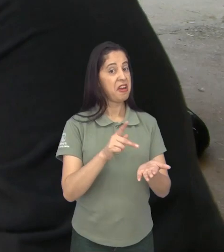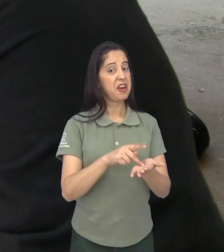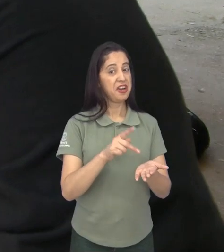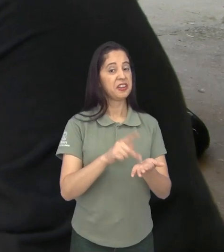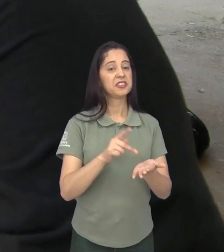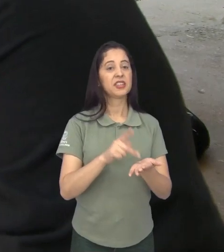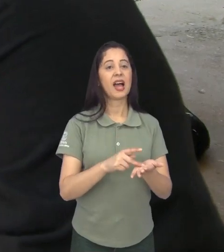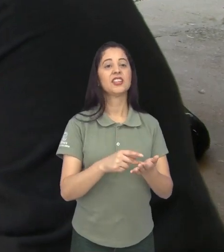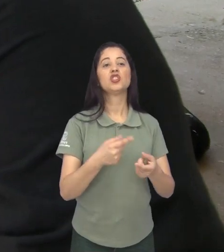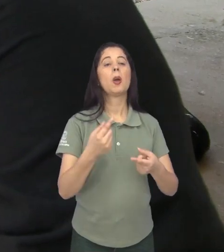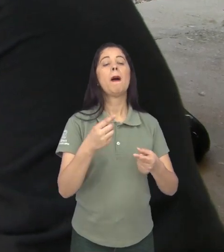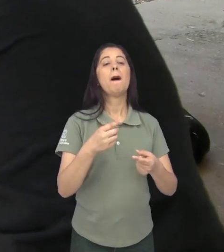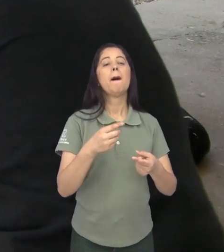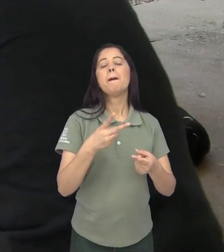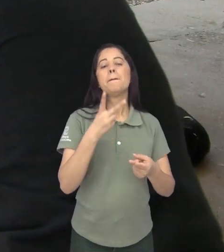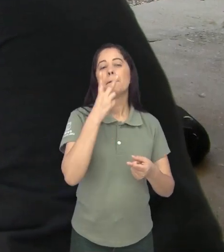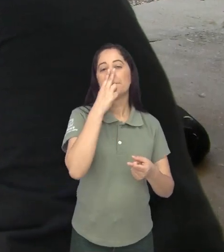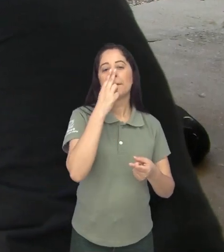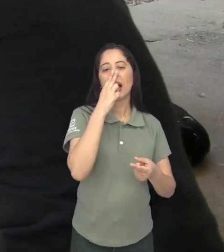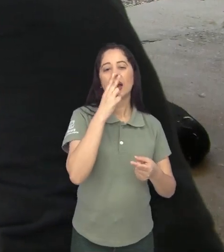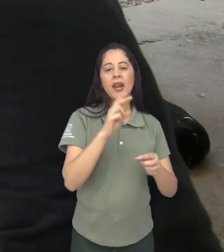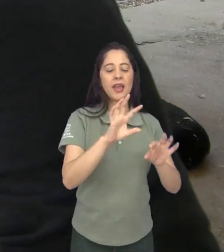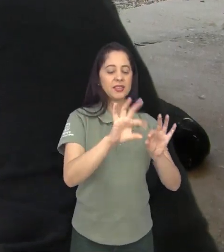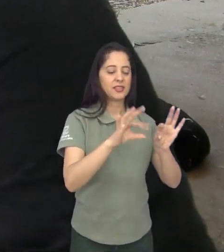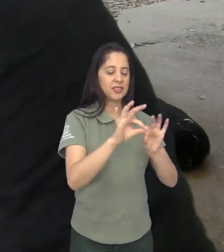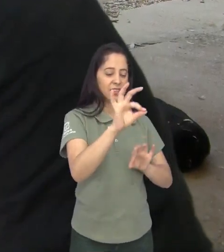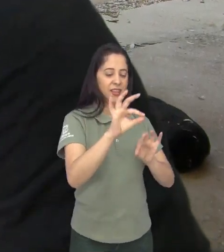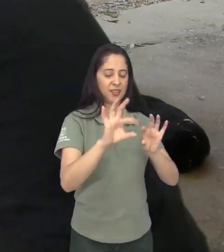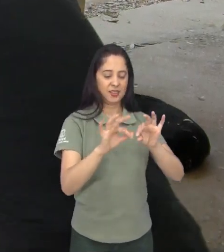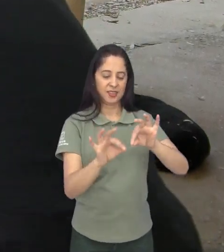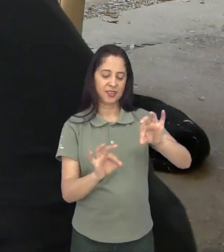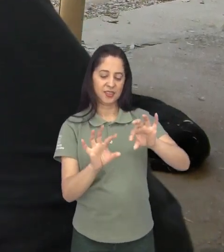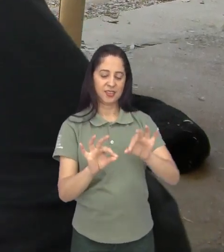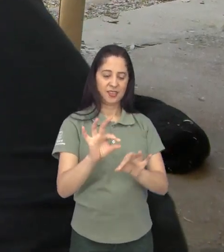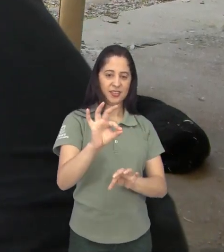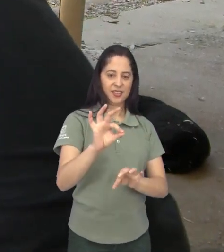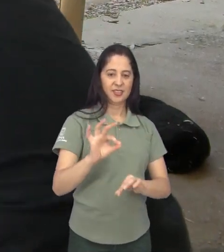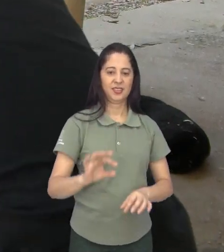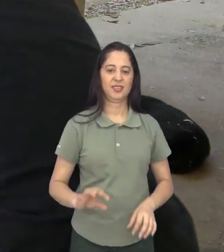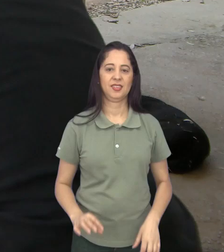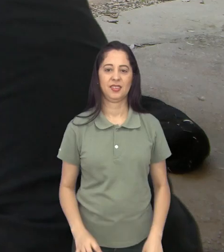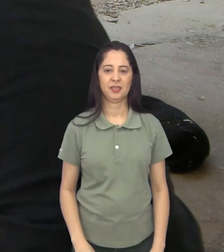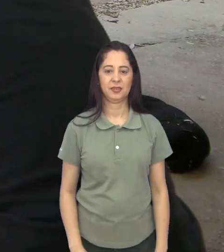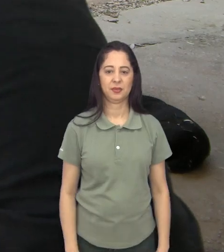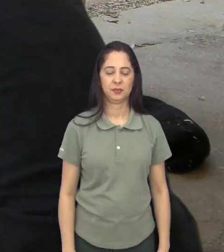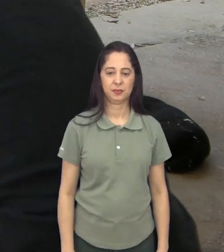É realmente trançar, gente. É como se fosse uma trança.